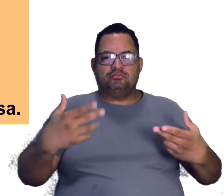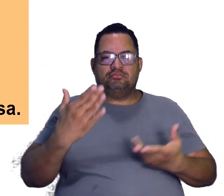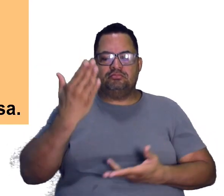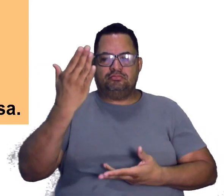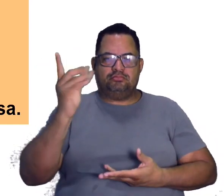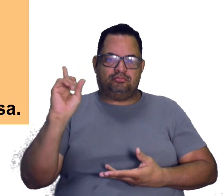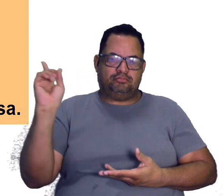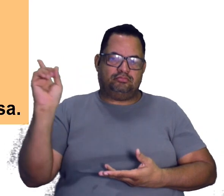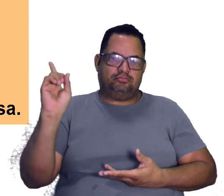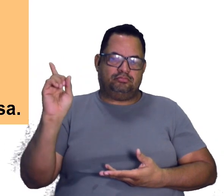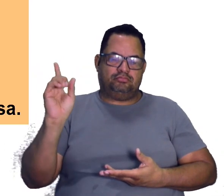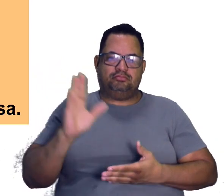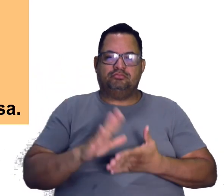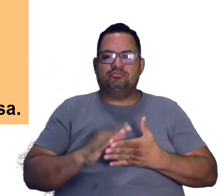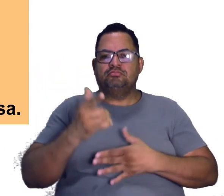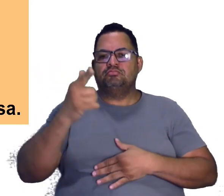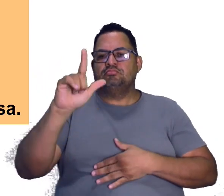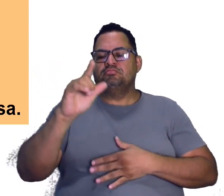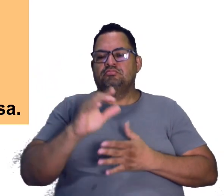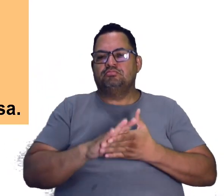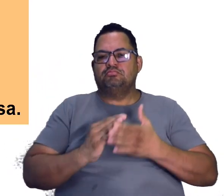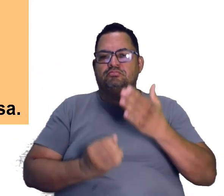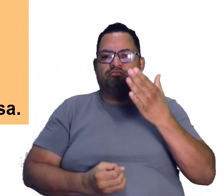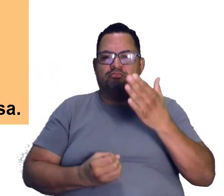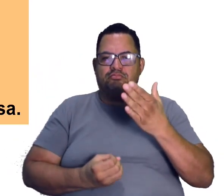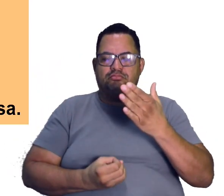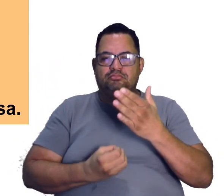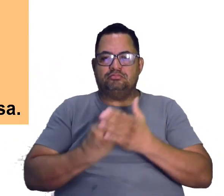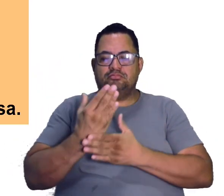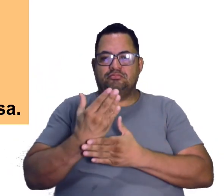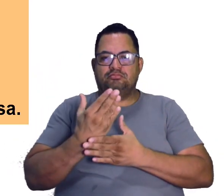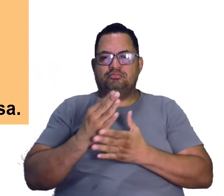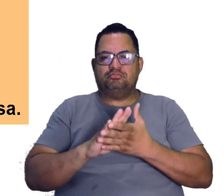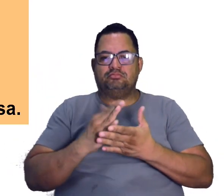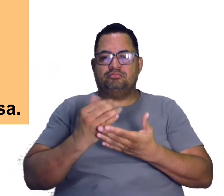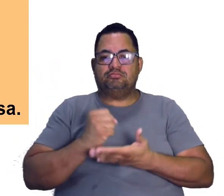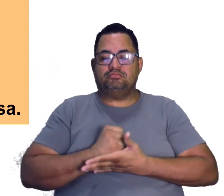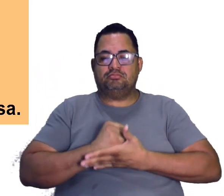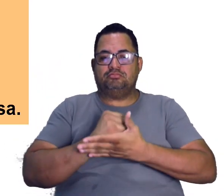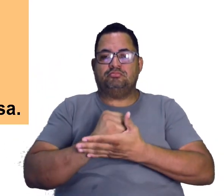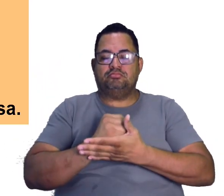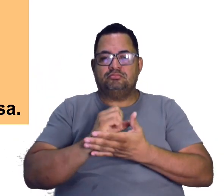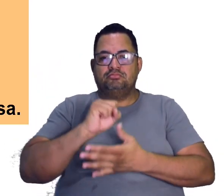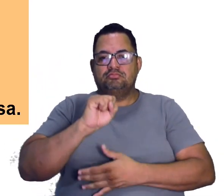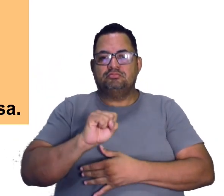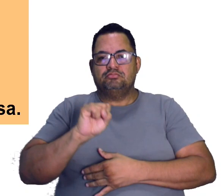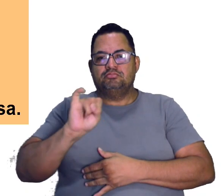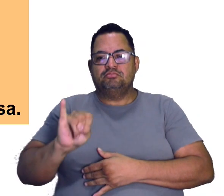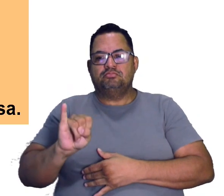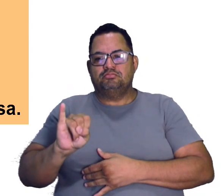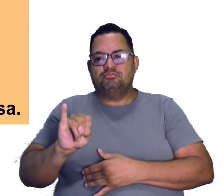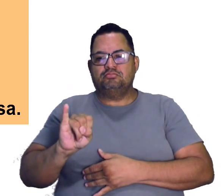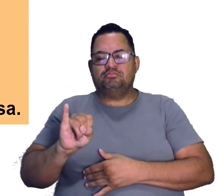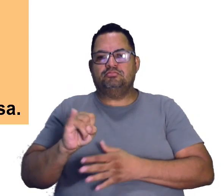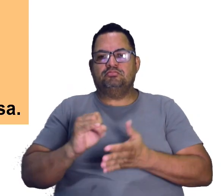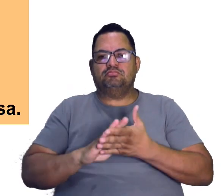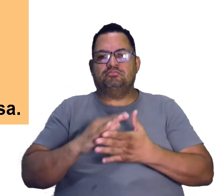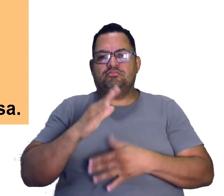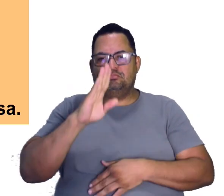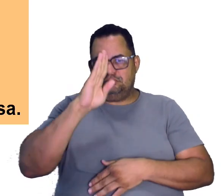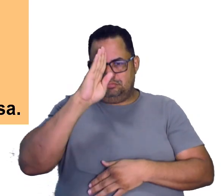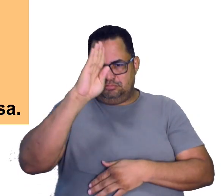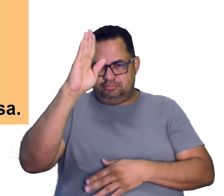A partir delas, outras unidades acontecem, mas elas, diante do Sistema Internacional de Medida, elas são